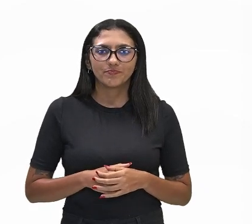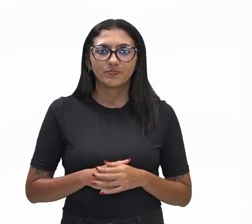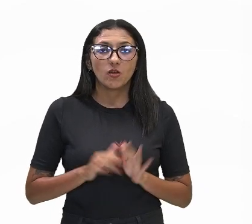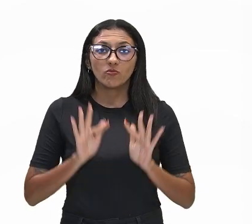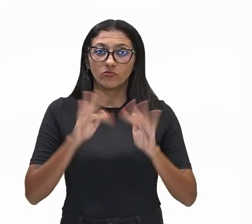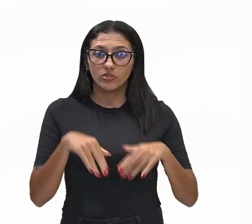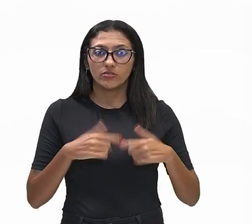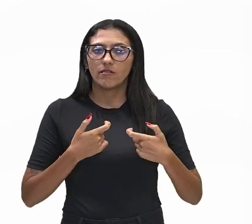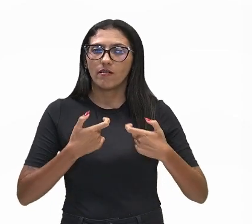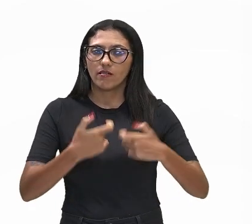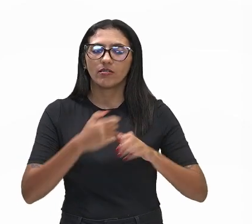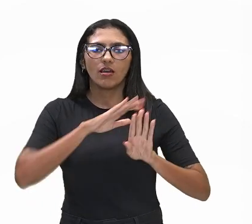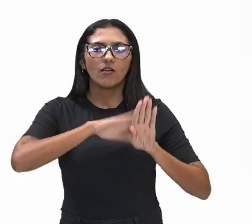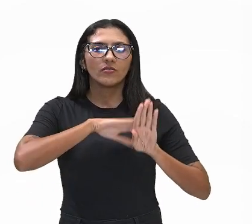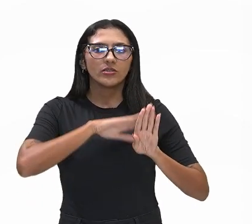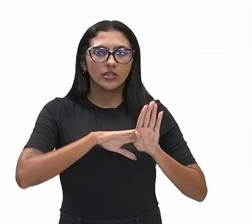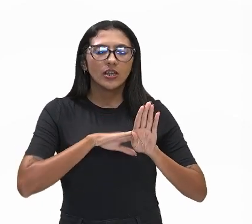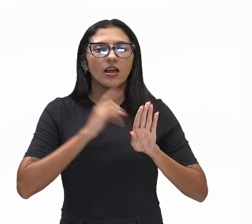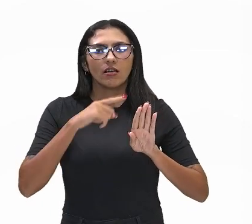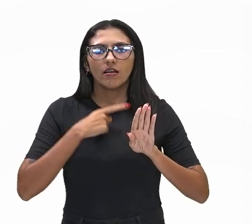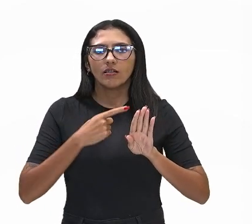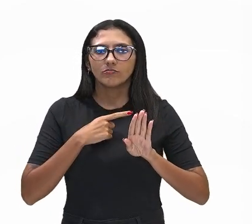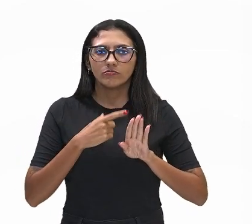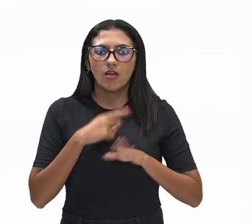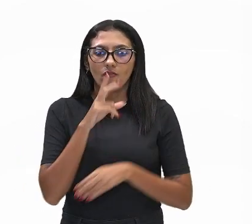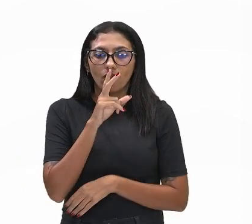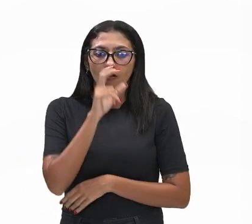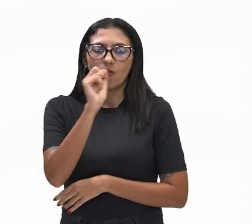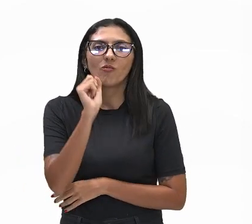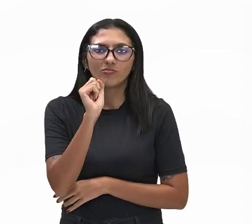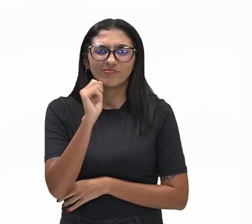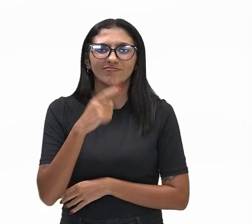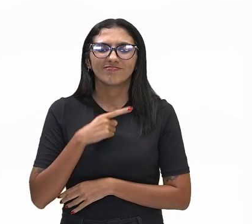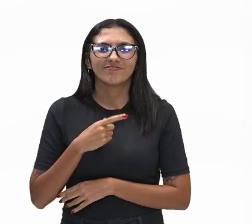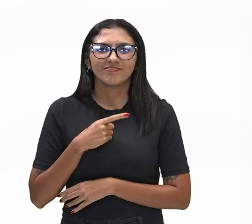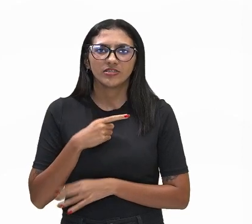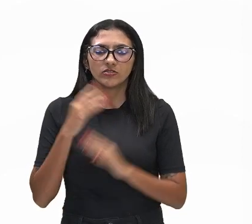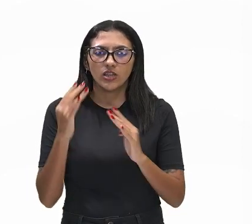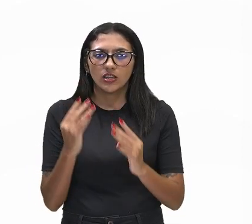vai fazer com que a globalização ganhe força, ela se impulsione, porque ela vai